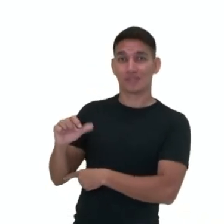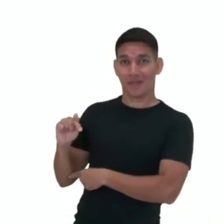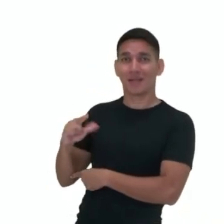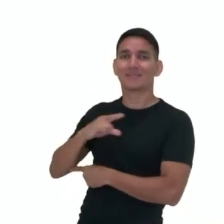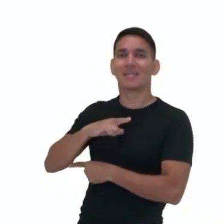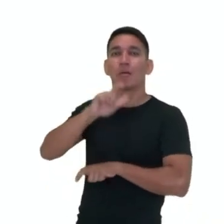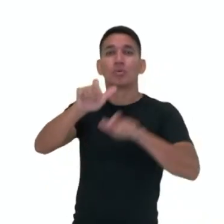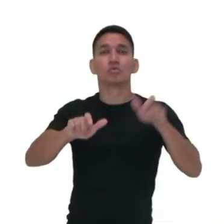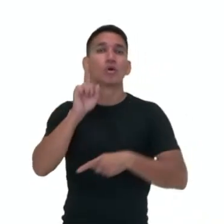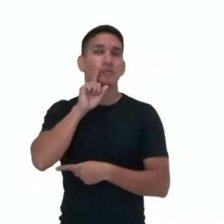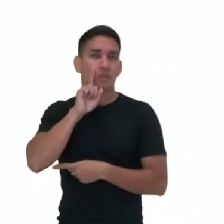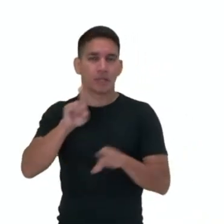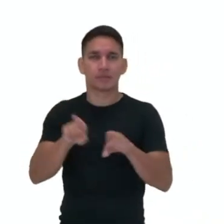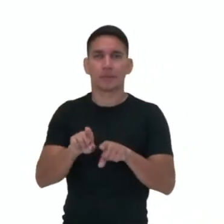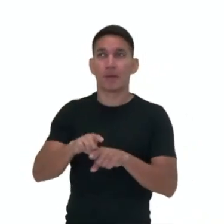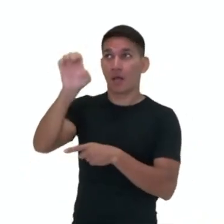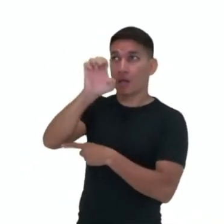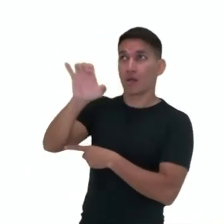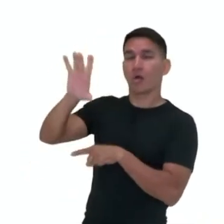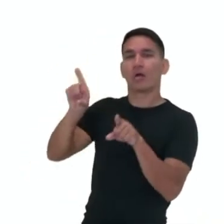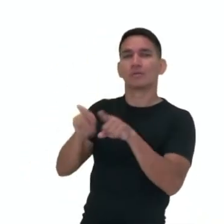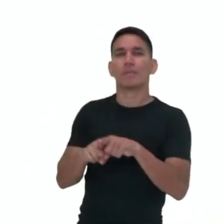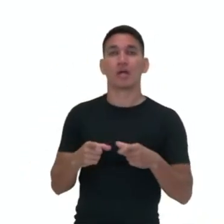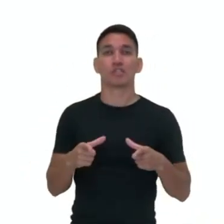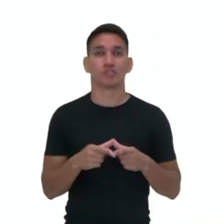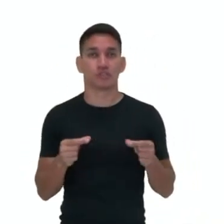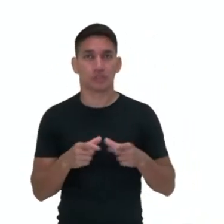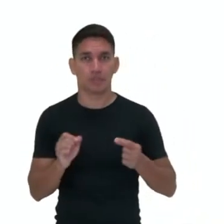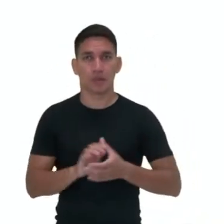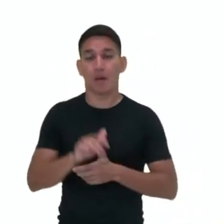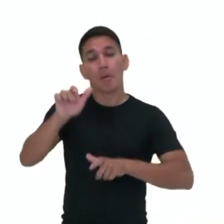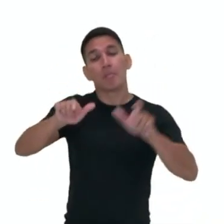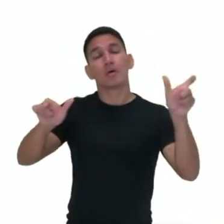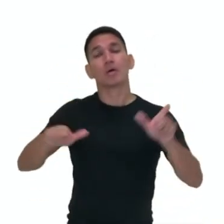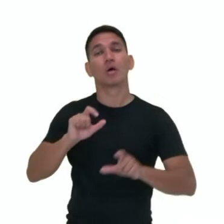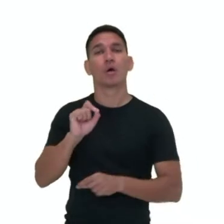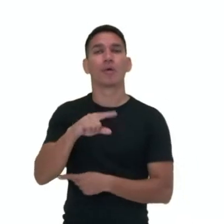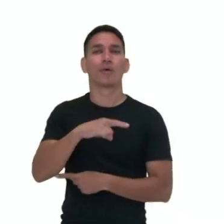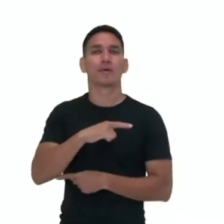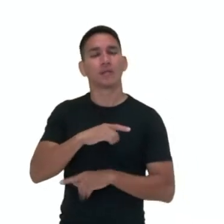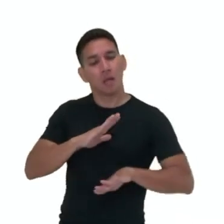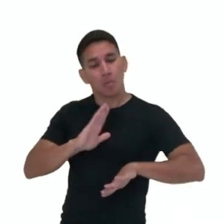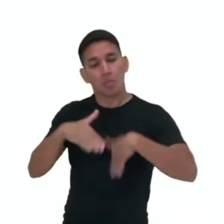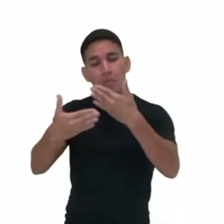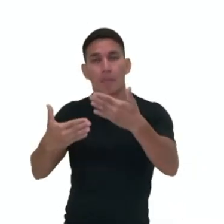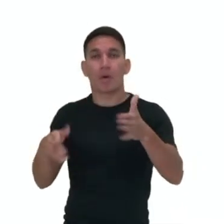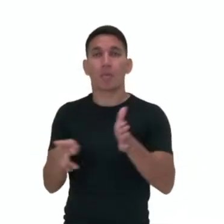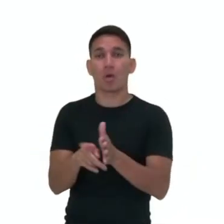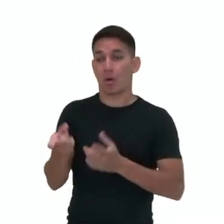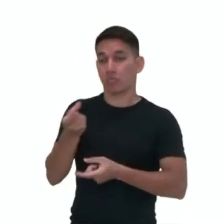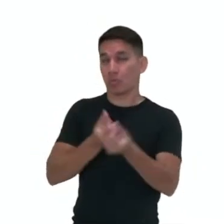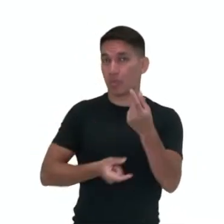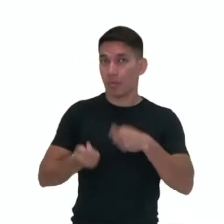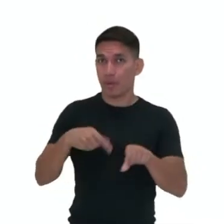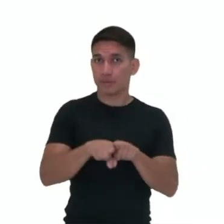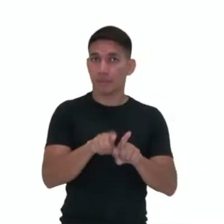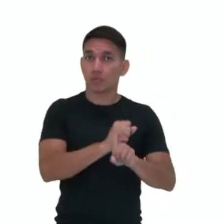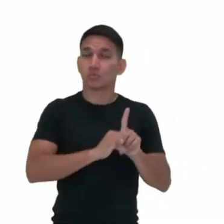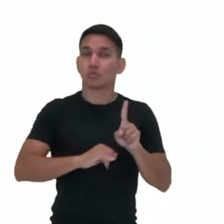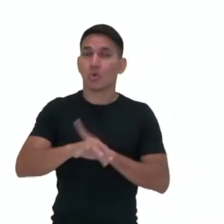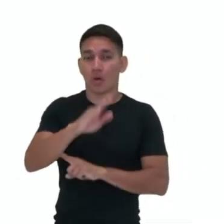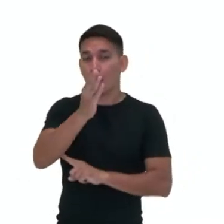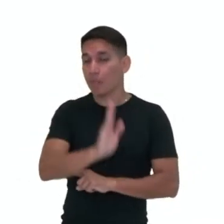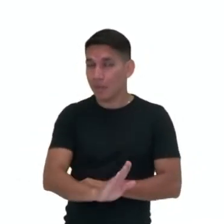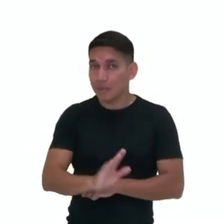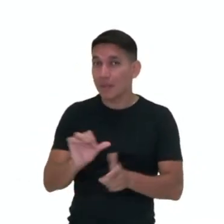Europa e do Japão, pessoas. E o desenvolvimento, né, econômico e social do Brasil na